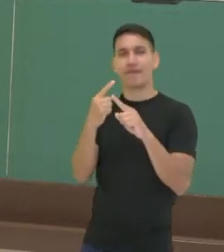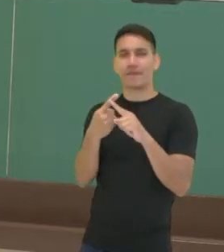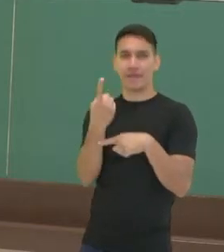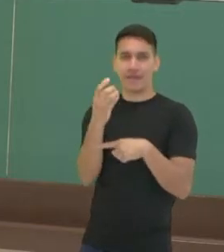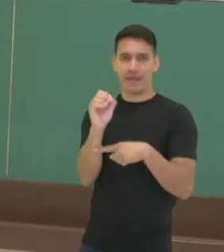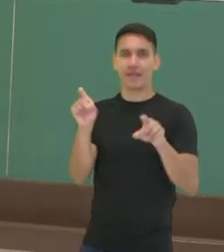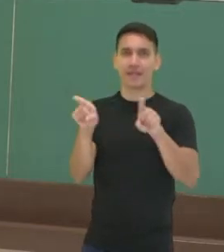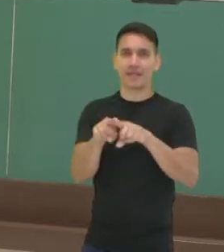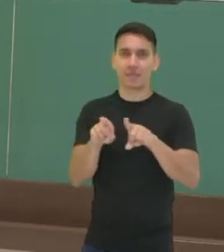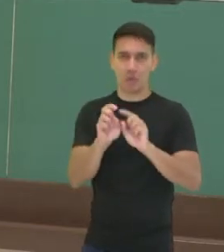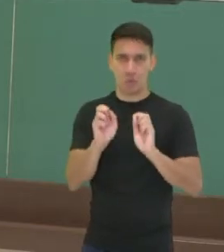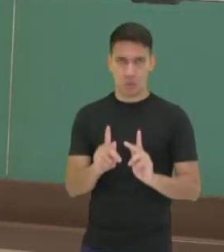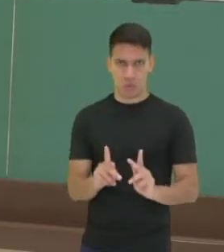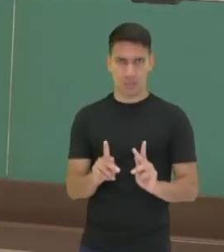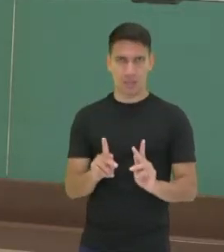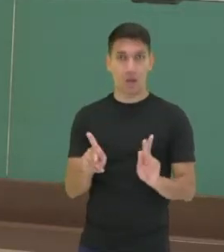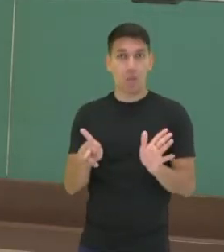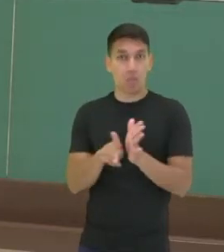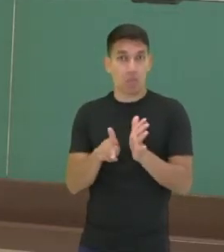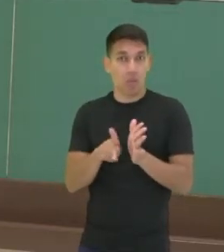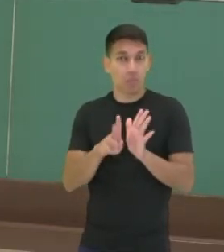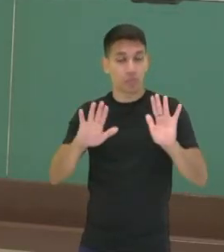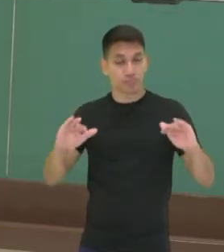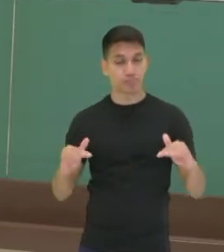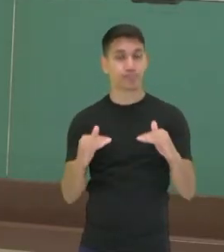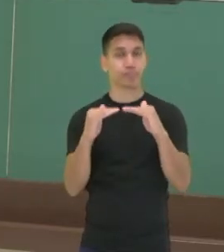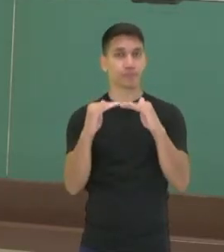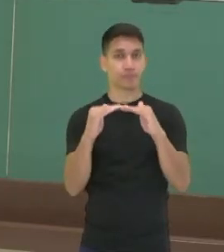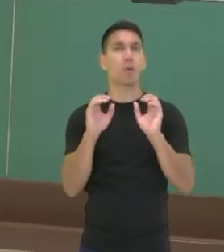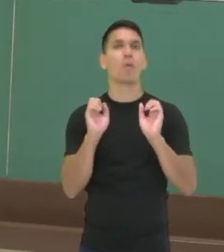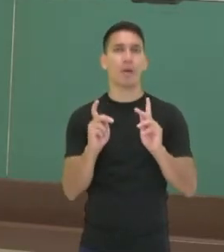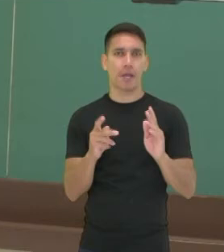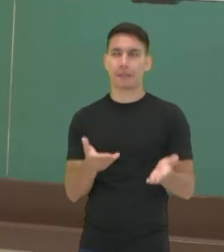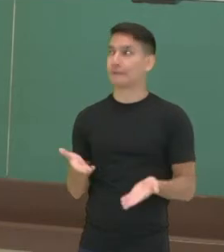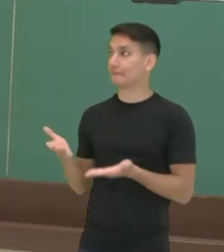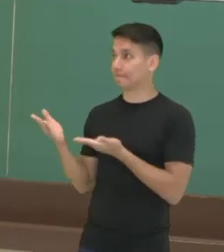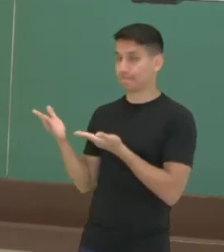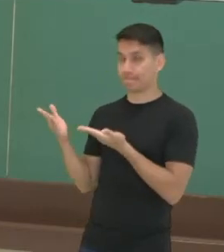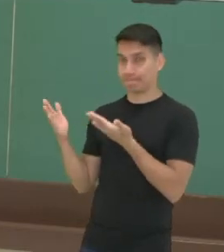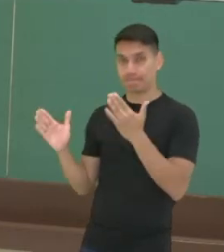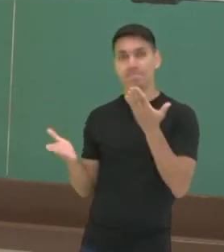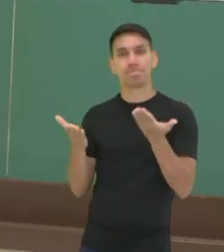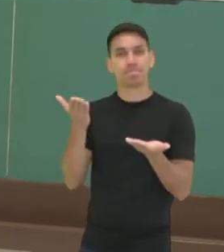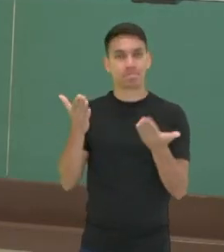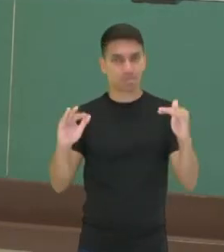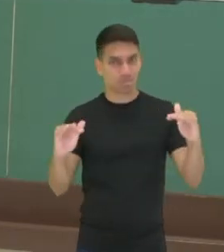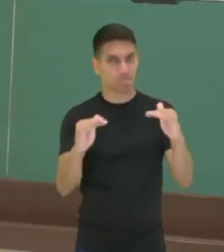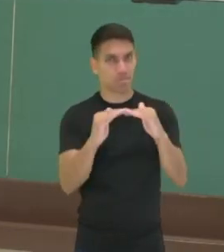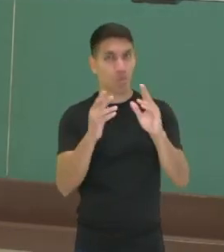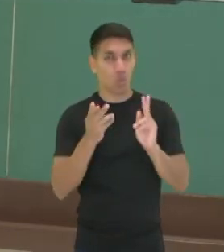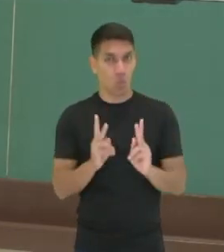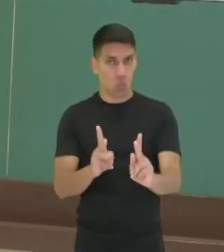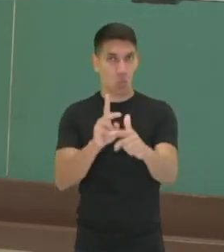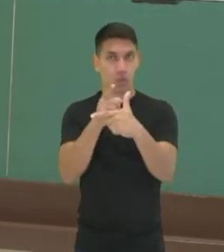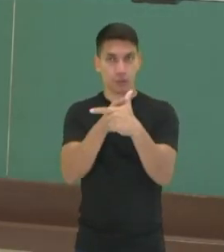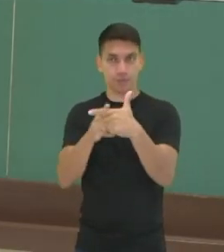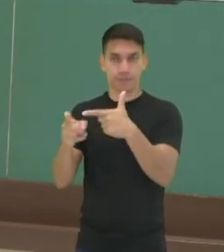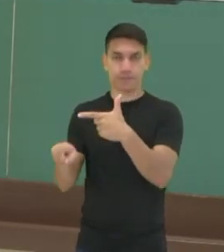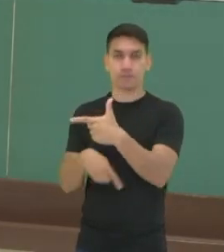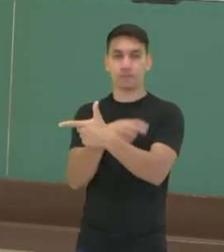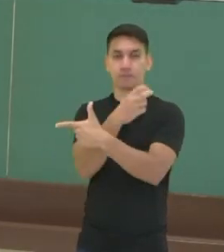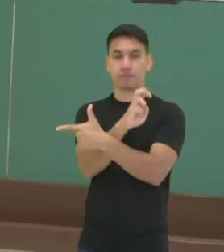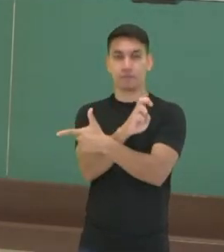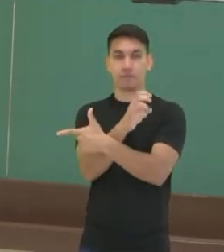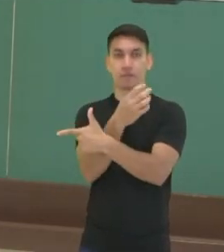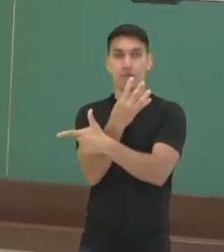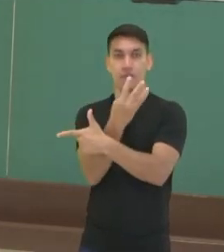essa divisão proporcional. Tá joia? Então tá bom. Aí sim, agora nós vamos fazer essa divisão aí, né? Olha lá, então